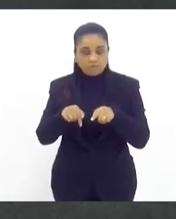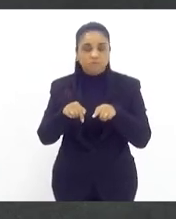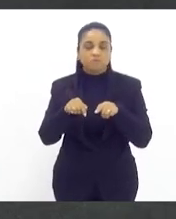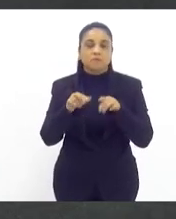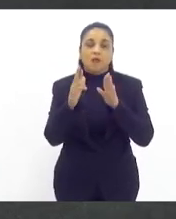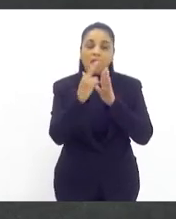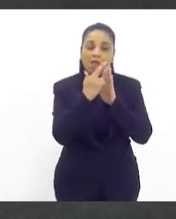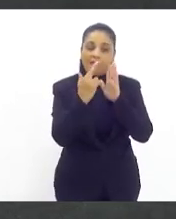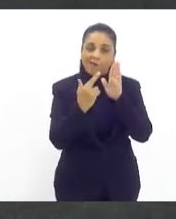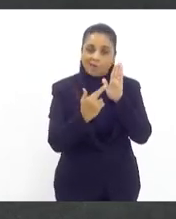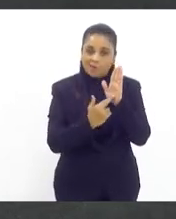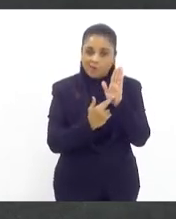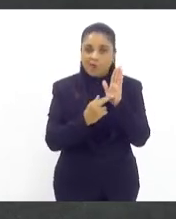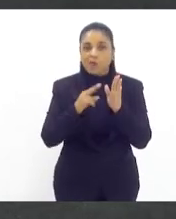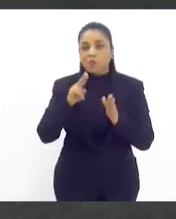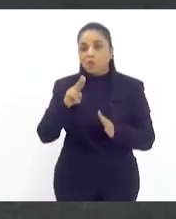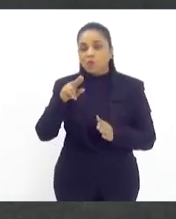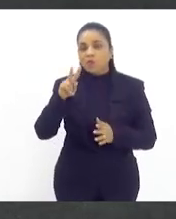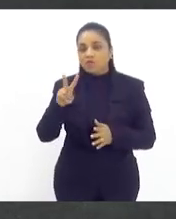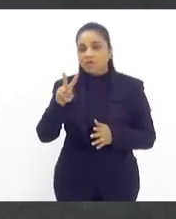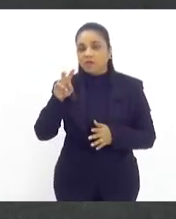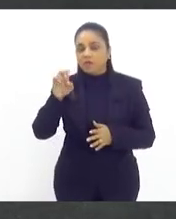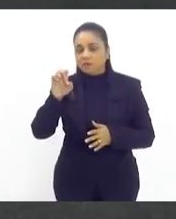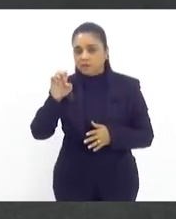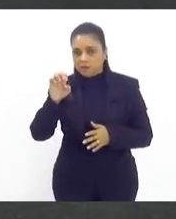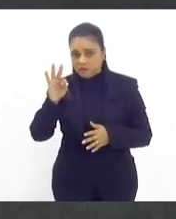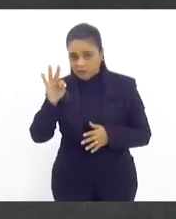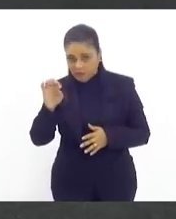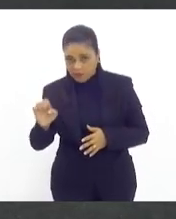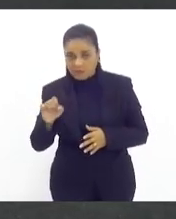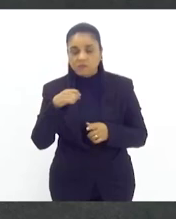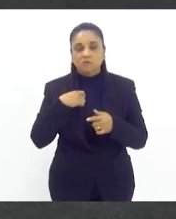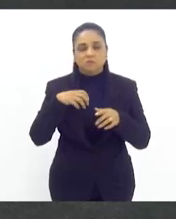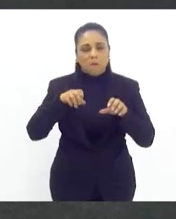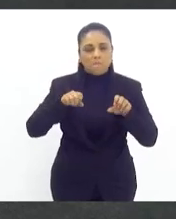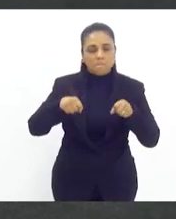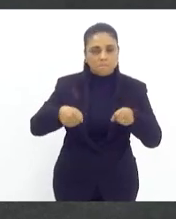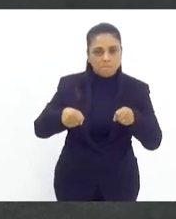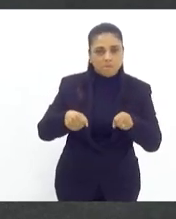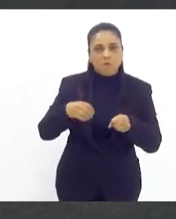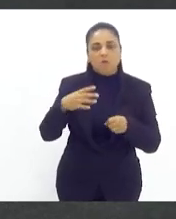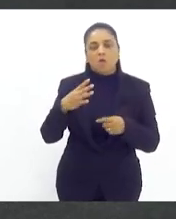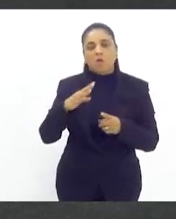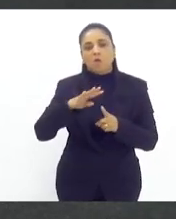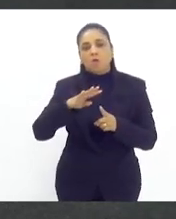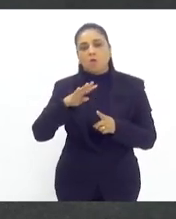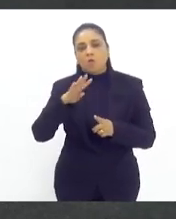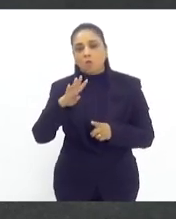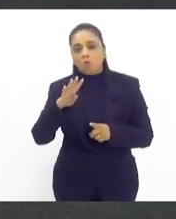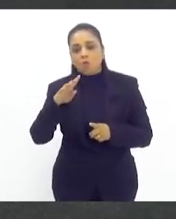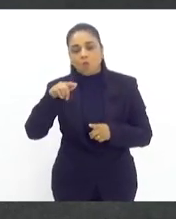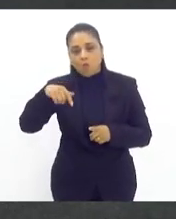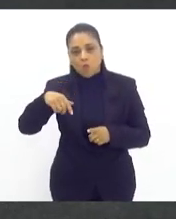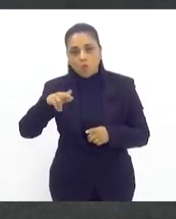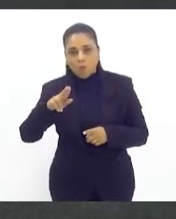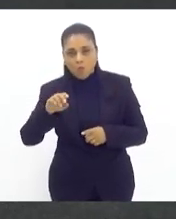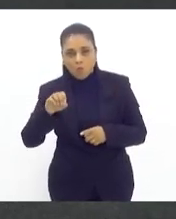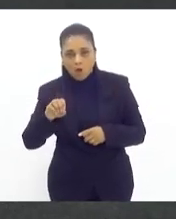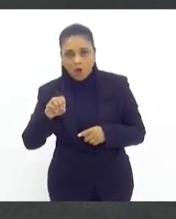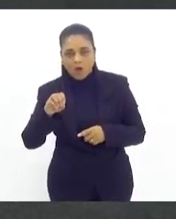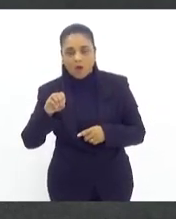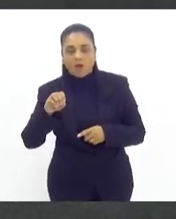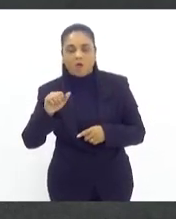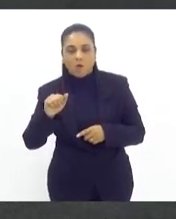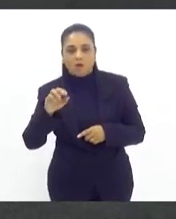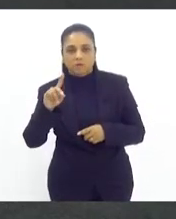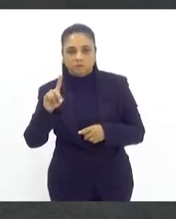de uv3 quadriciclo e ciclomotores em nosso estado e hoje eu recebi um ofício